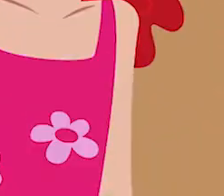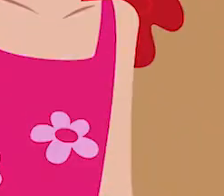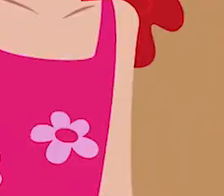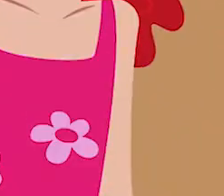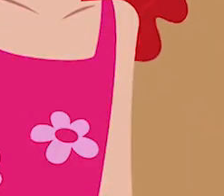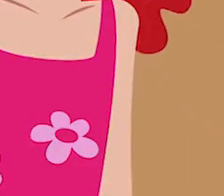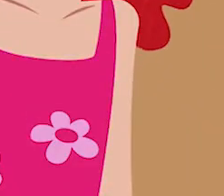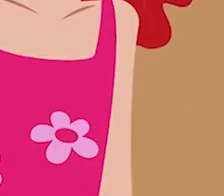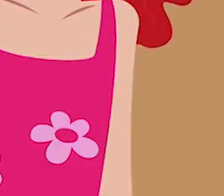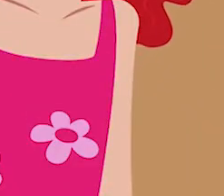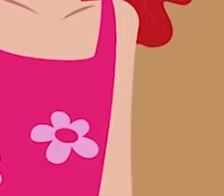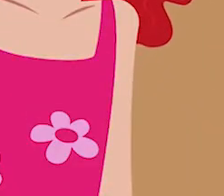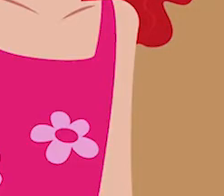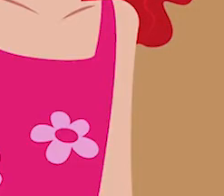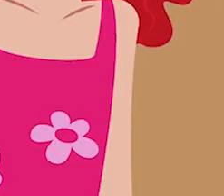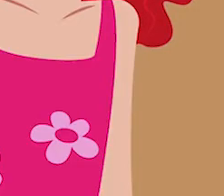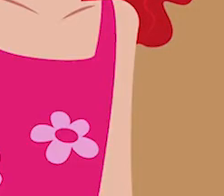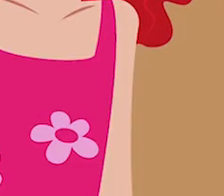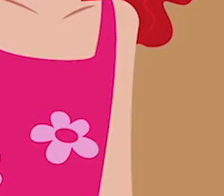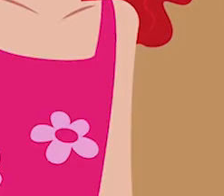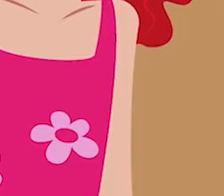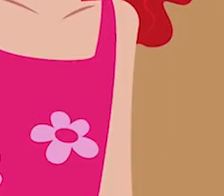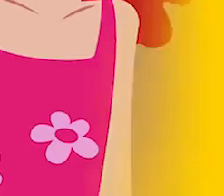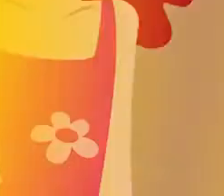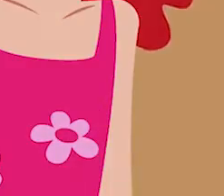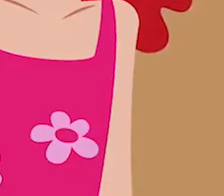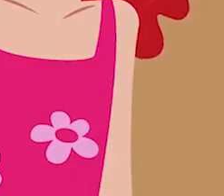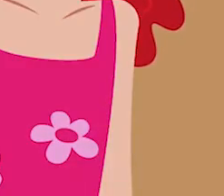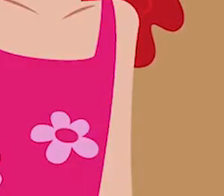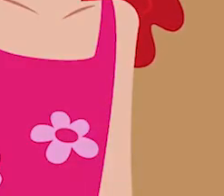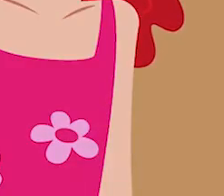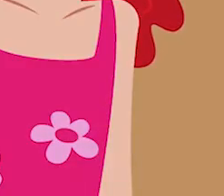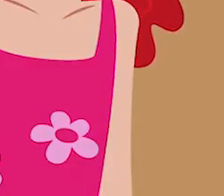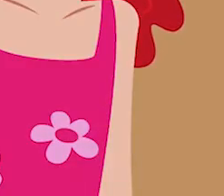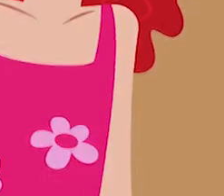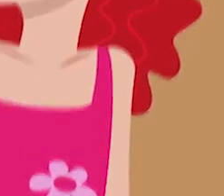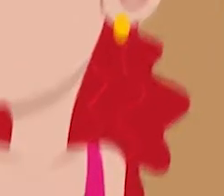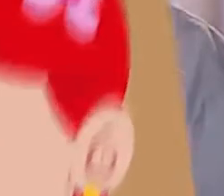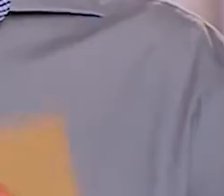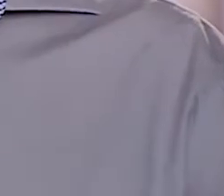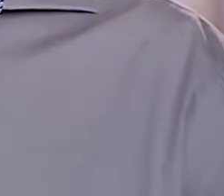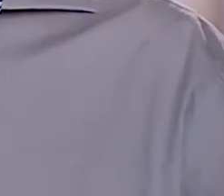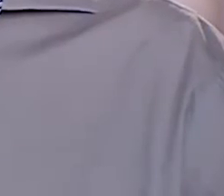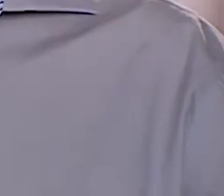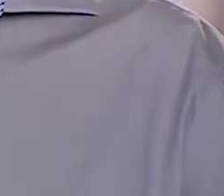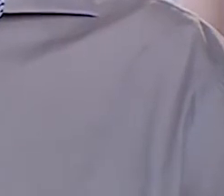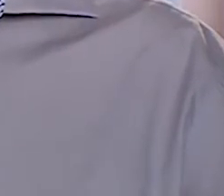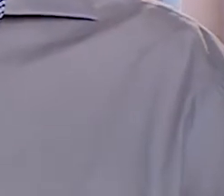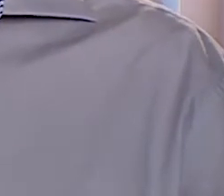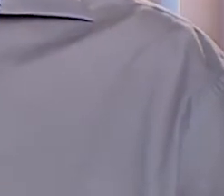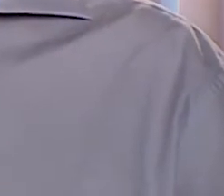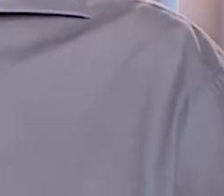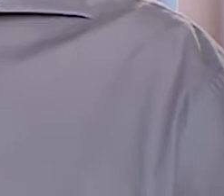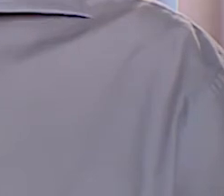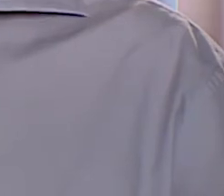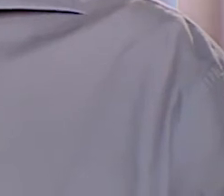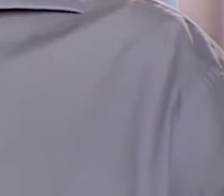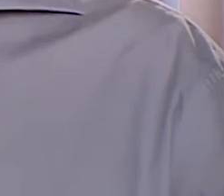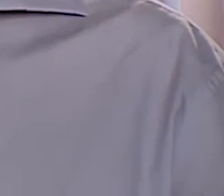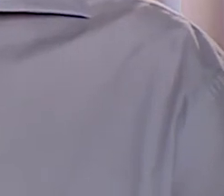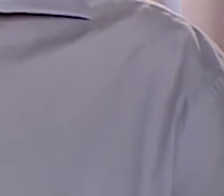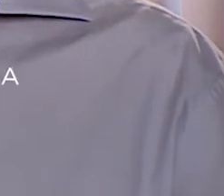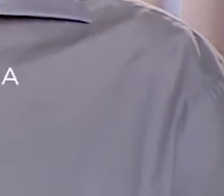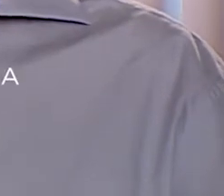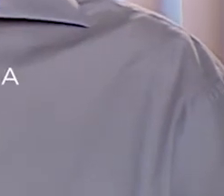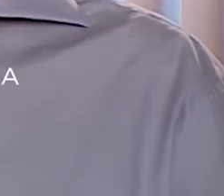Pode pode causar algum efeito na minoria, um